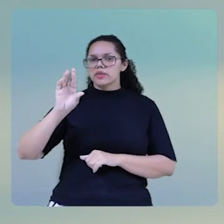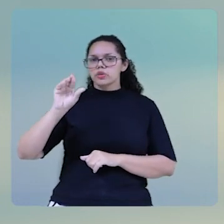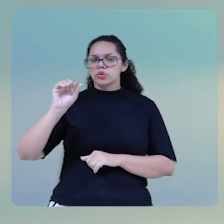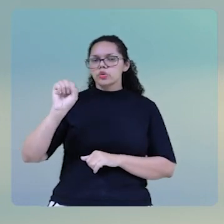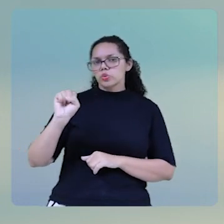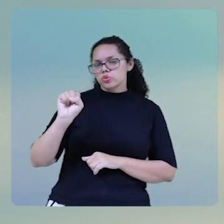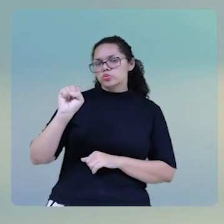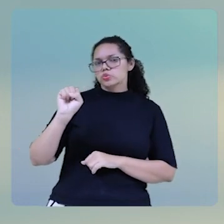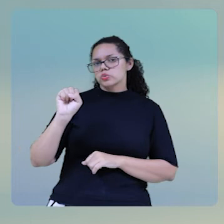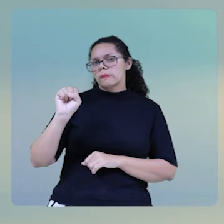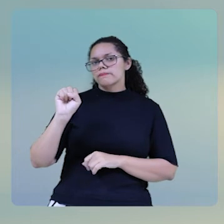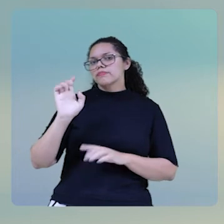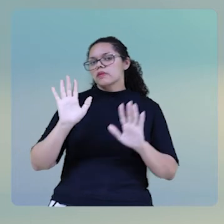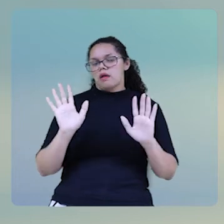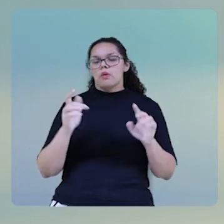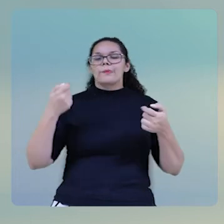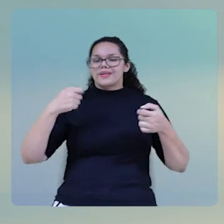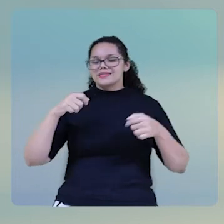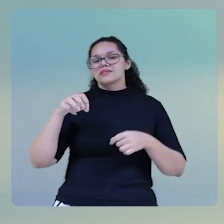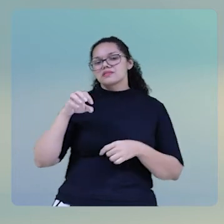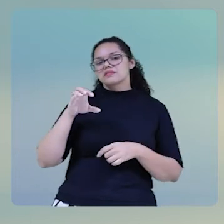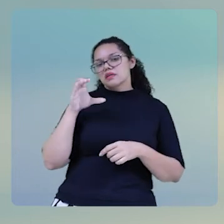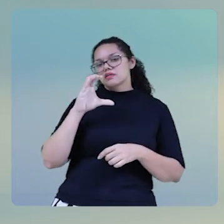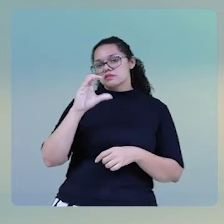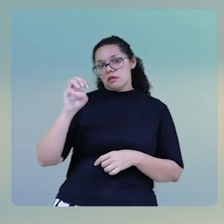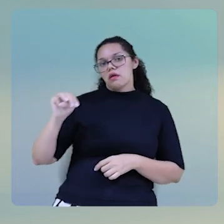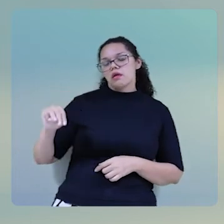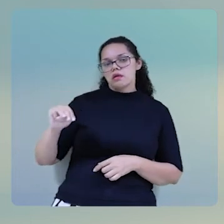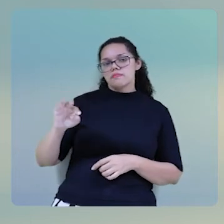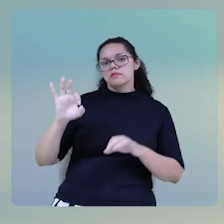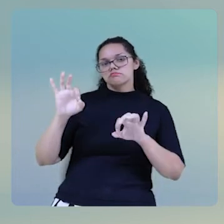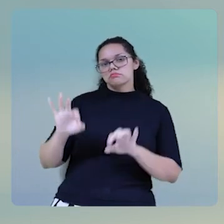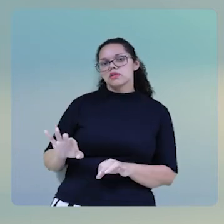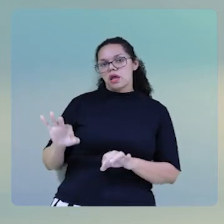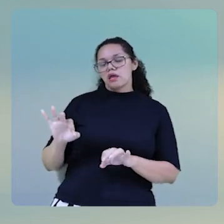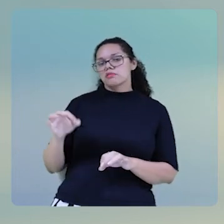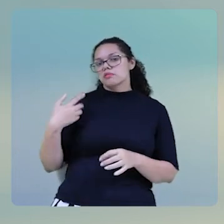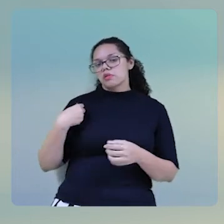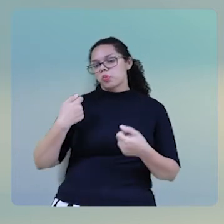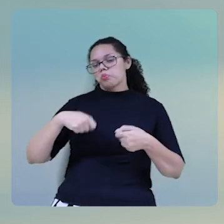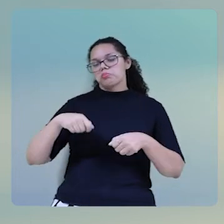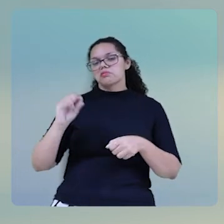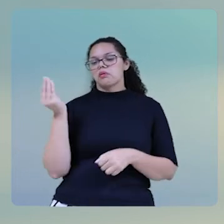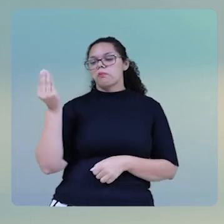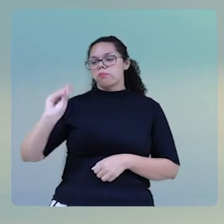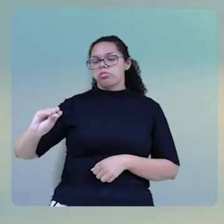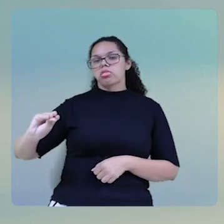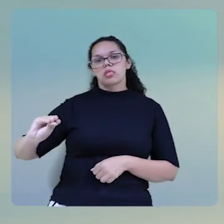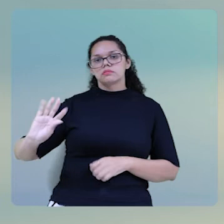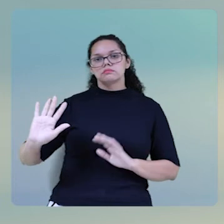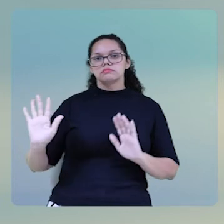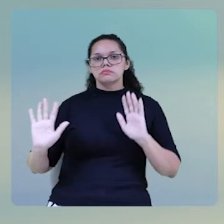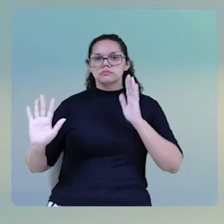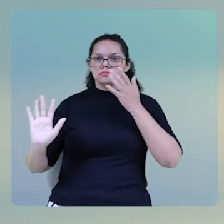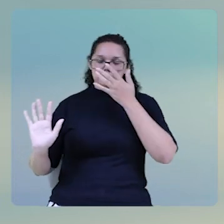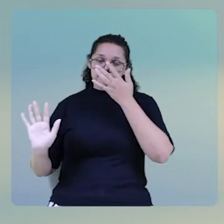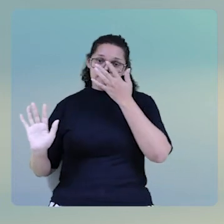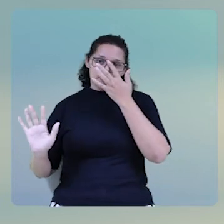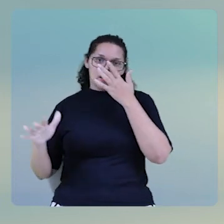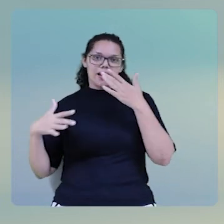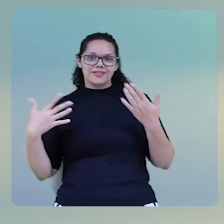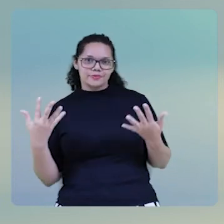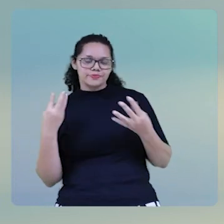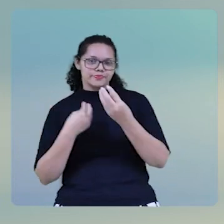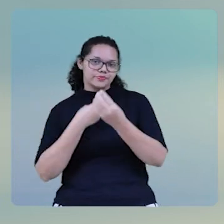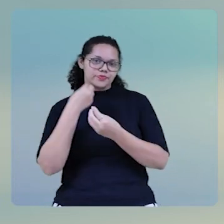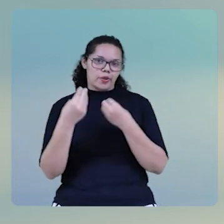centímetros. Então vai cortar centímetro com centímetro. Então não tem necessidade. Não coloca 3 centímetros, tá? Aí como é que